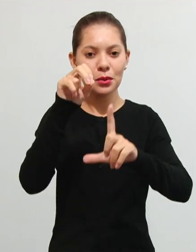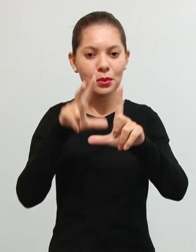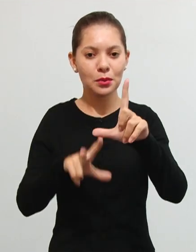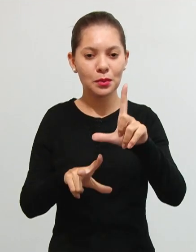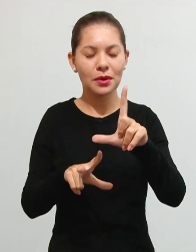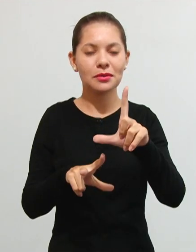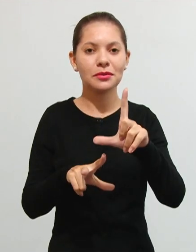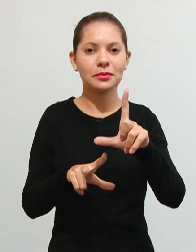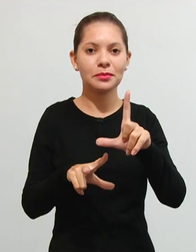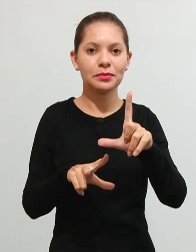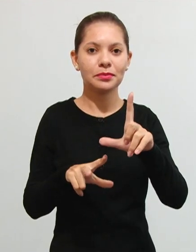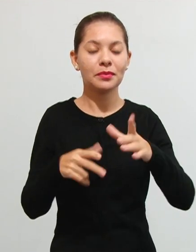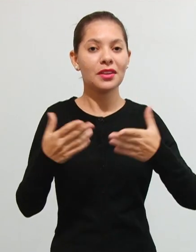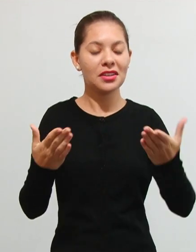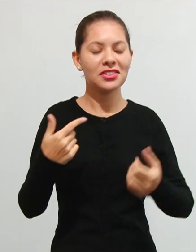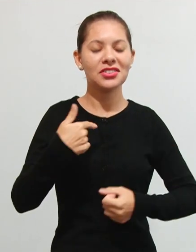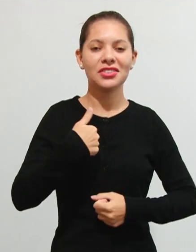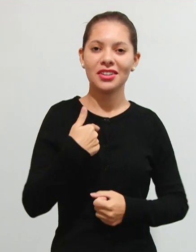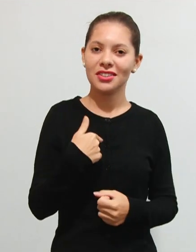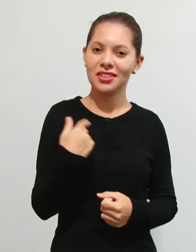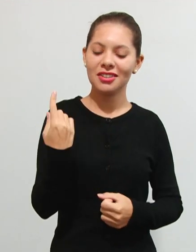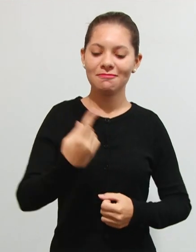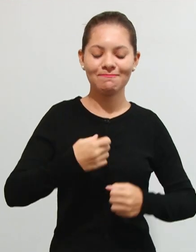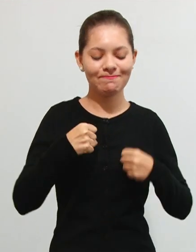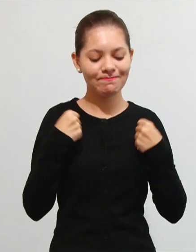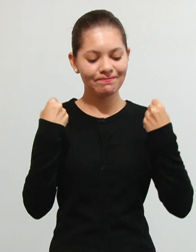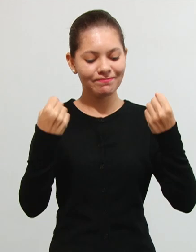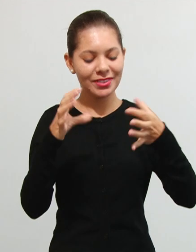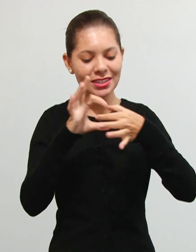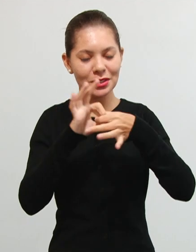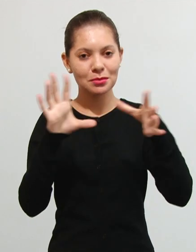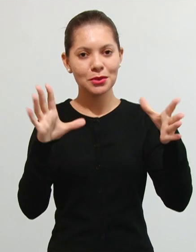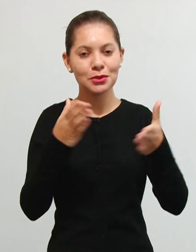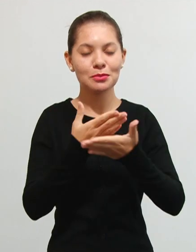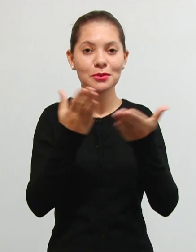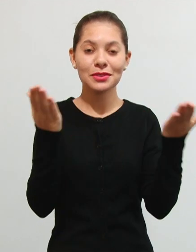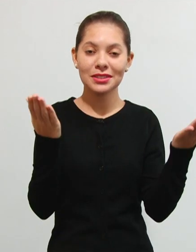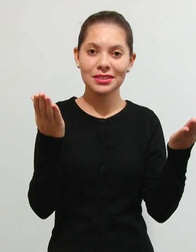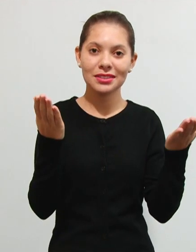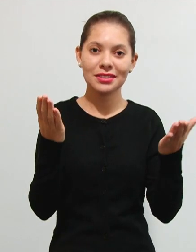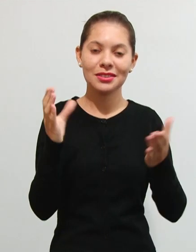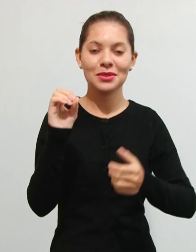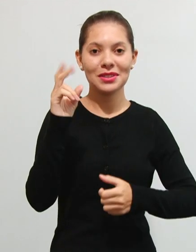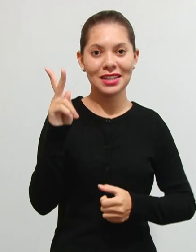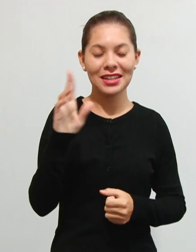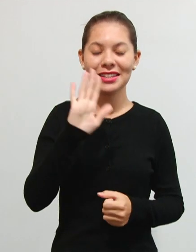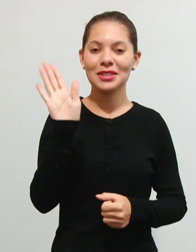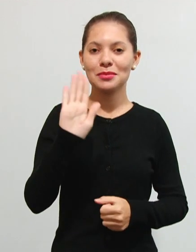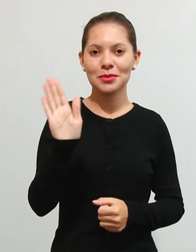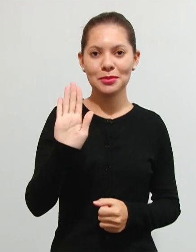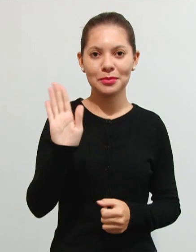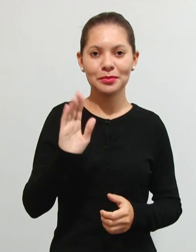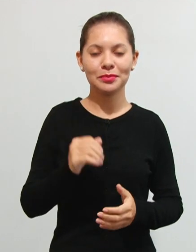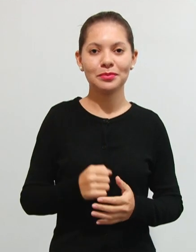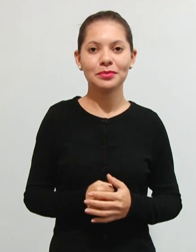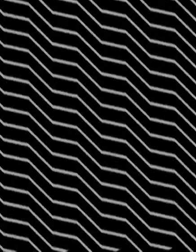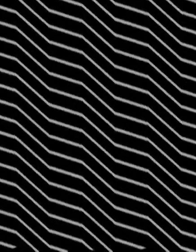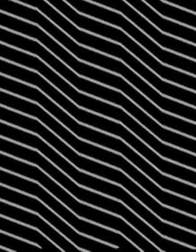de aprendizagem que a gente está vai ficar disponível ali para estar suprindo a sua dúvida ok até a próxima aula